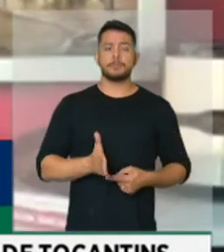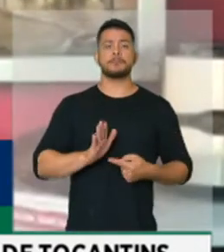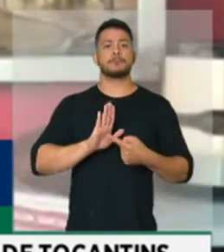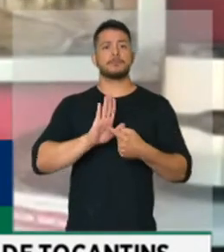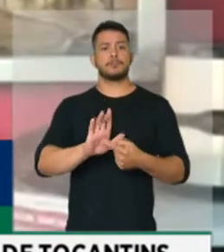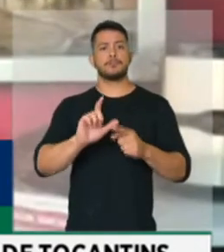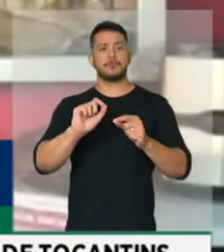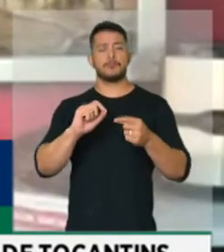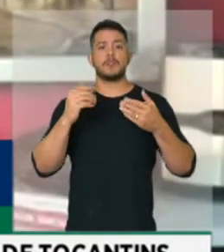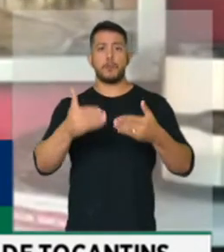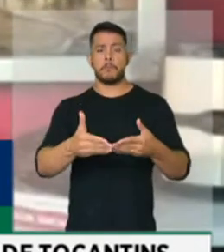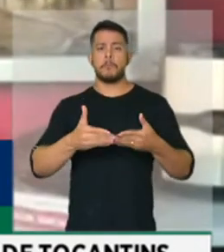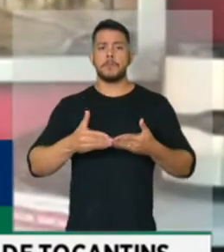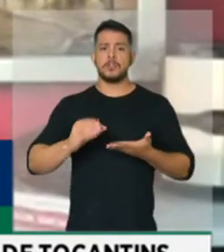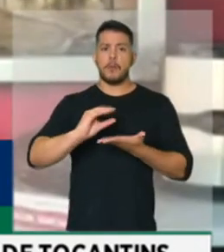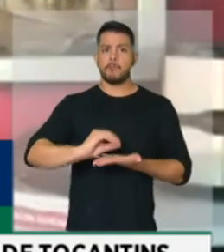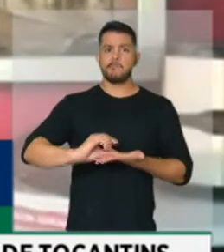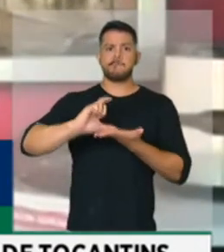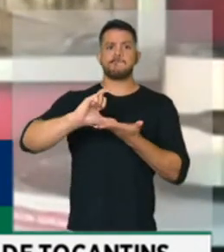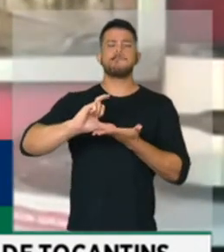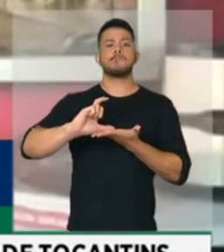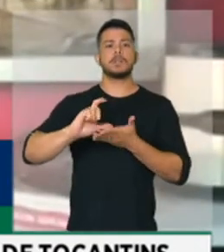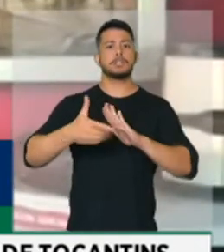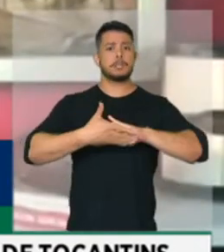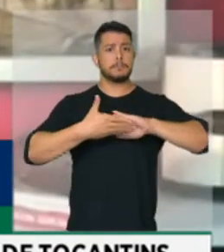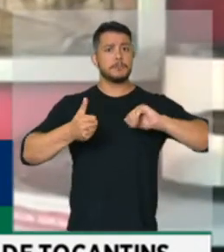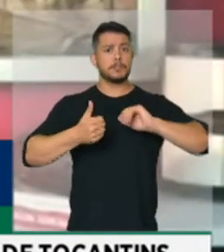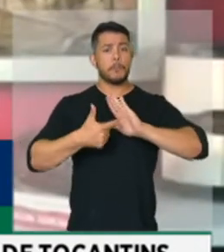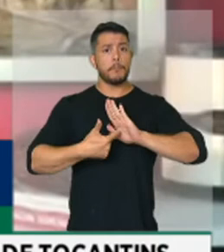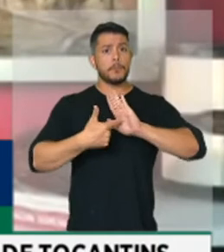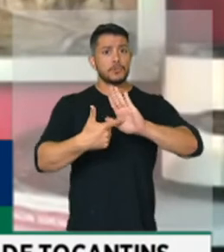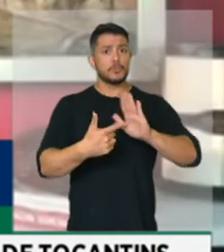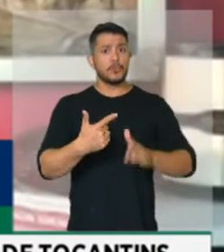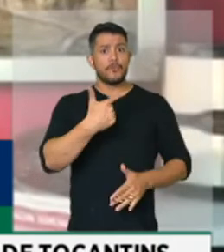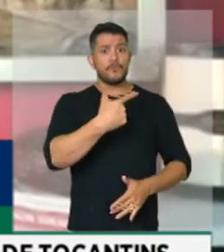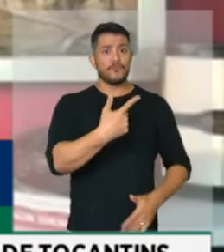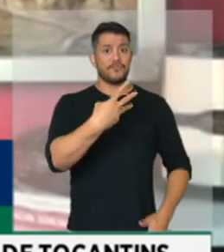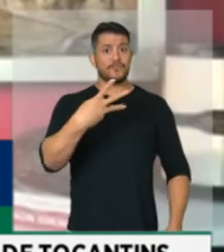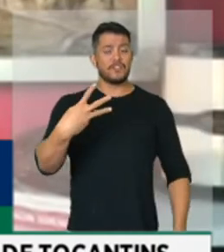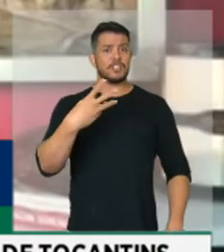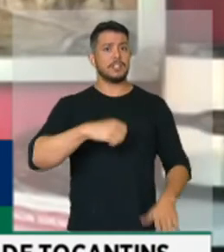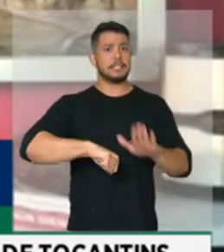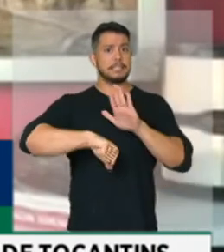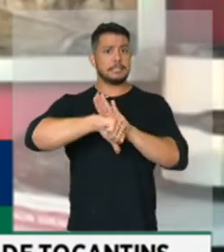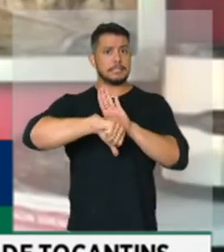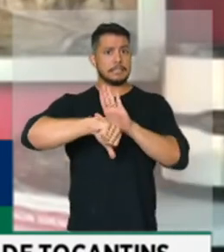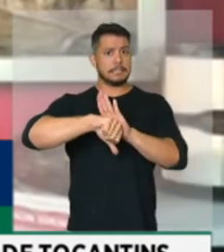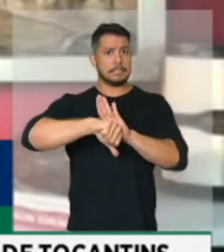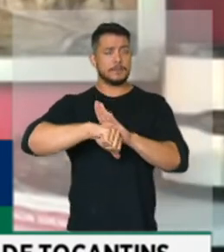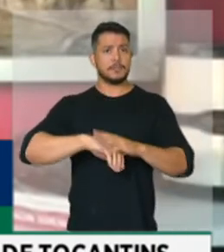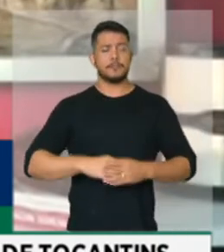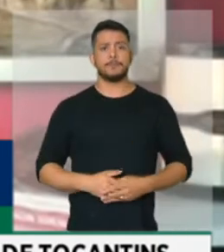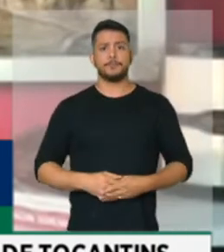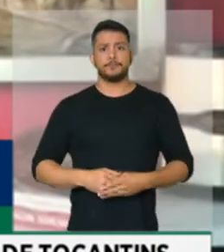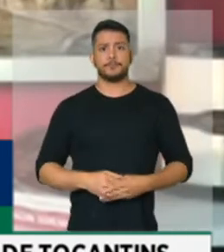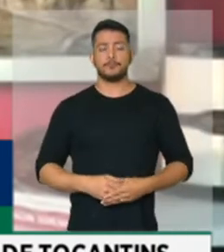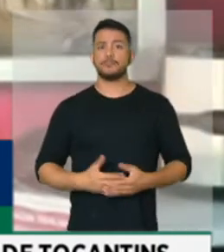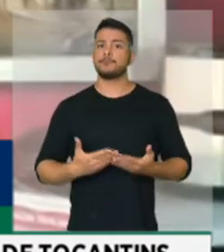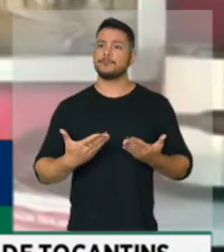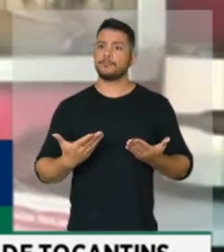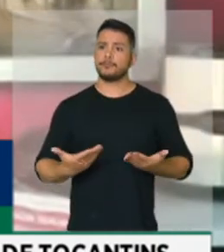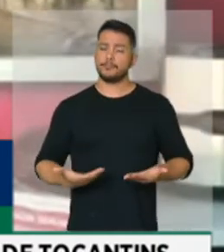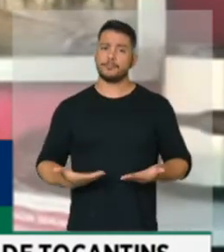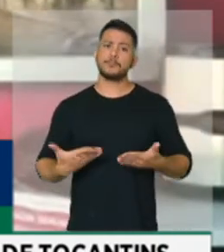impeachment apontando 23 crimes do presidente Bolsonaro. Então, presidente Arthur Lira, não